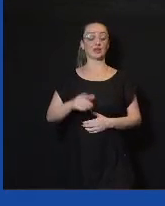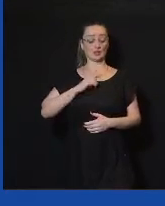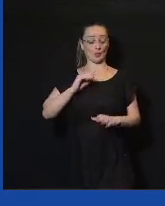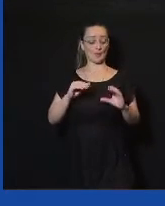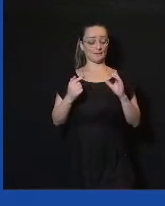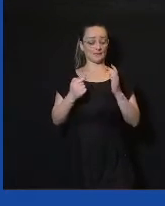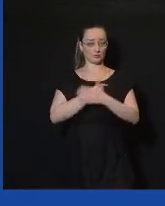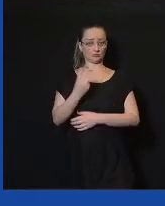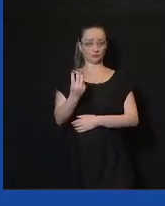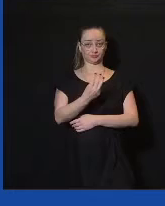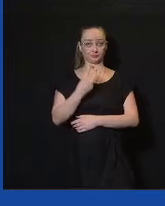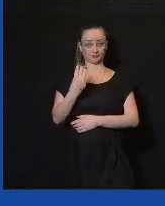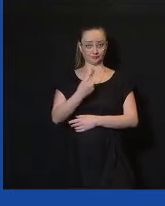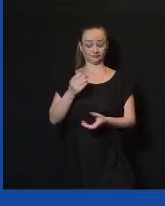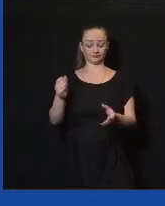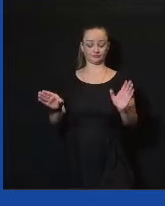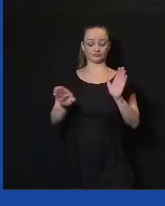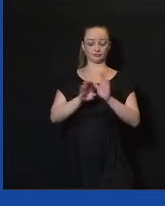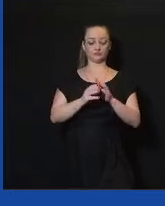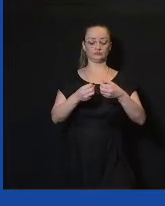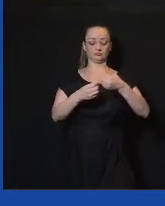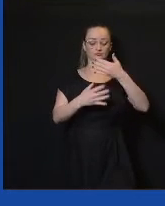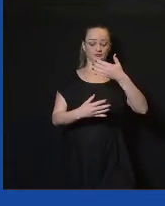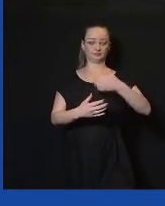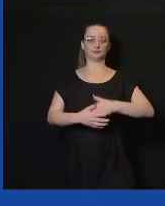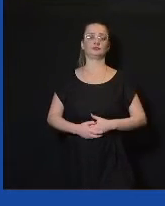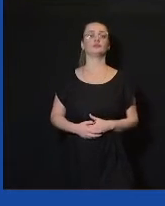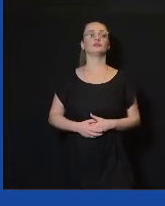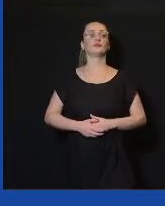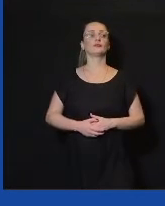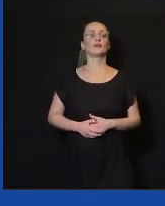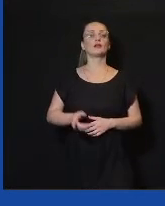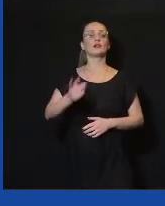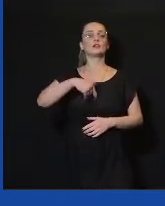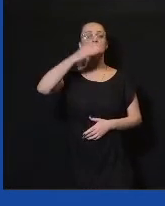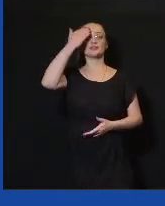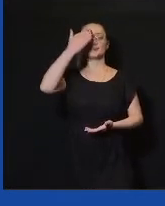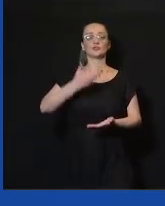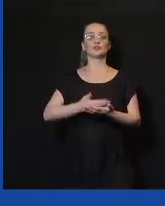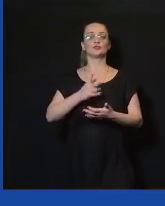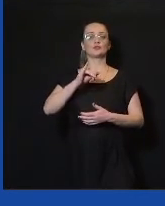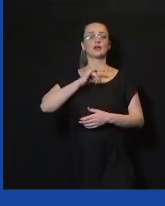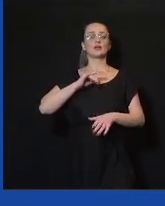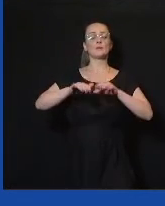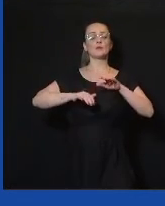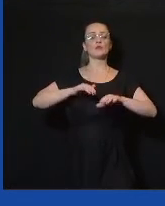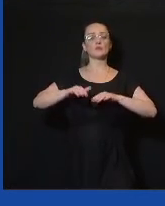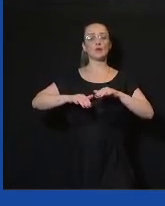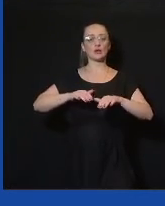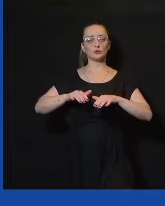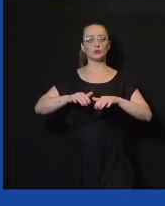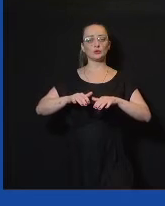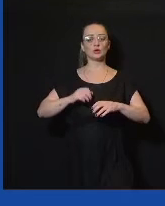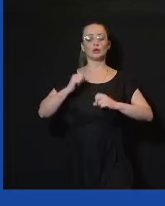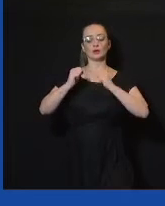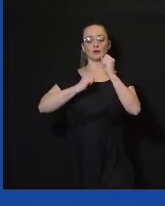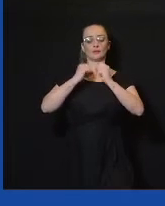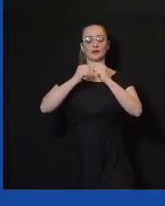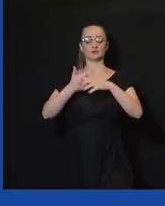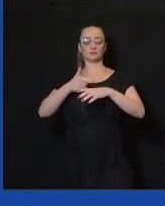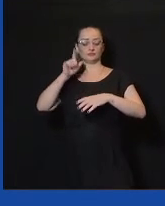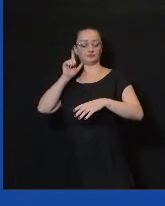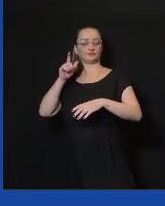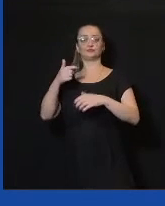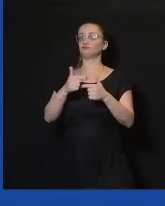para os três, a pergunta é para todos, está escrito, que é: vocês acreditam que haverá um movimento de empresas que antes da pandemia